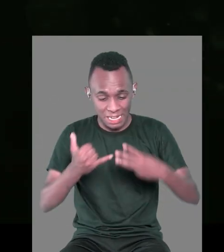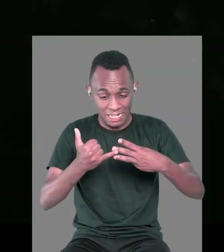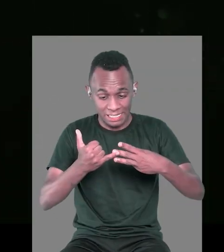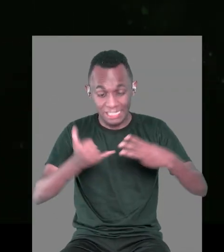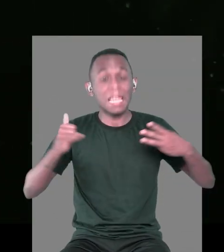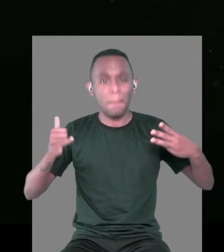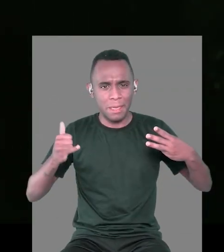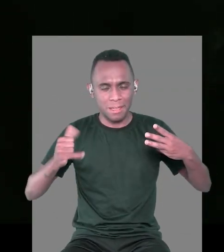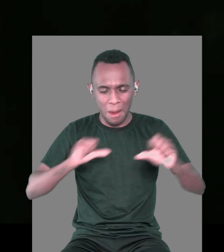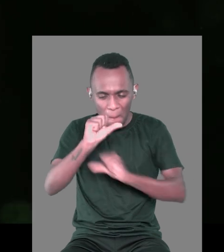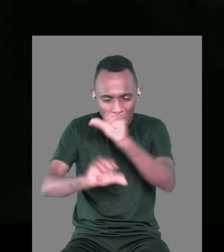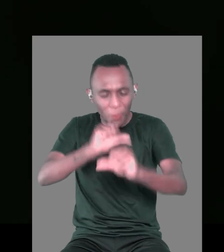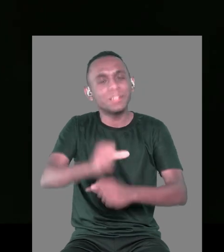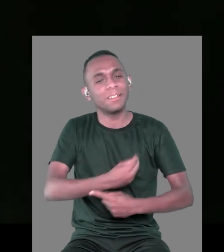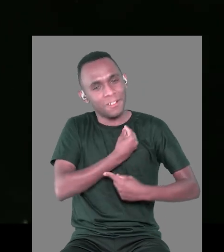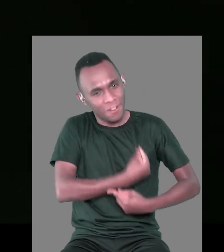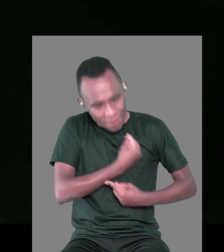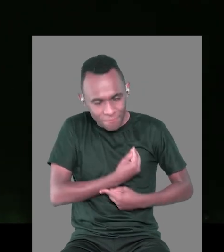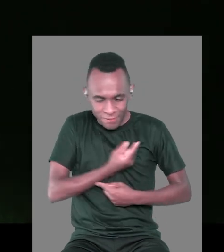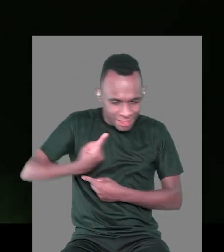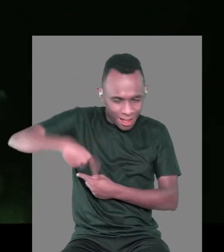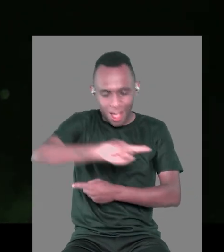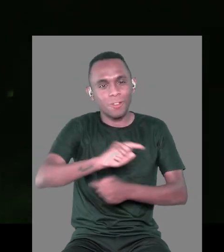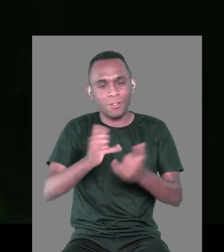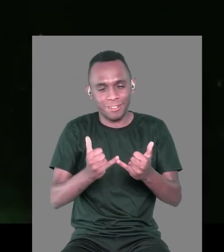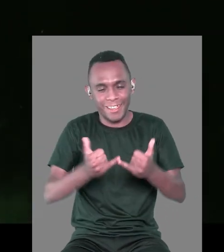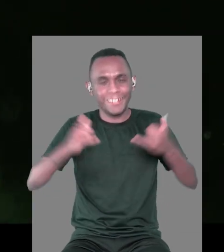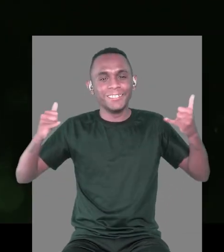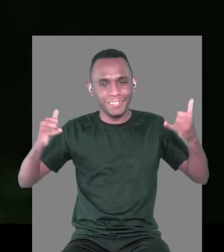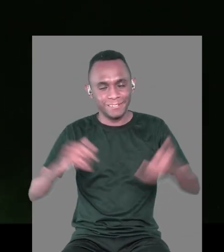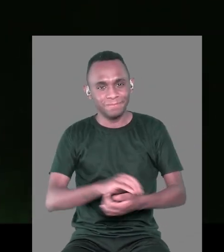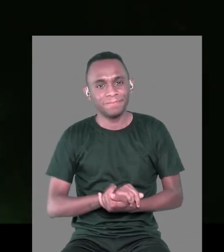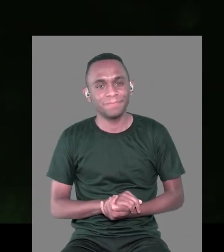CEMIG, transformando vidas com a nossa energia.